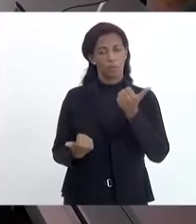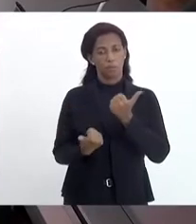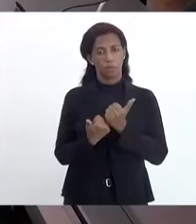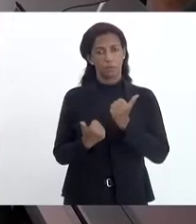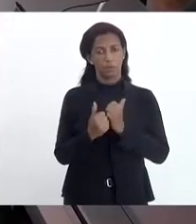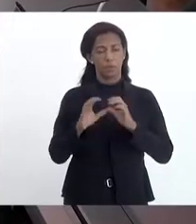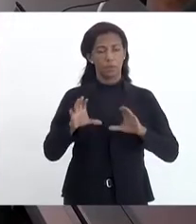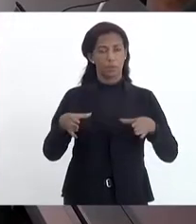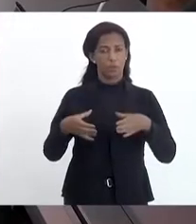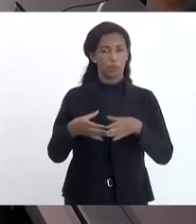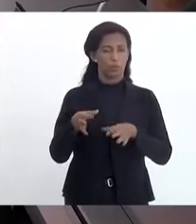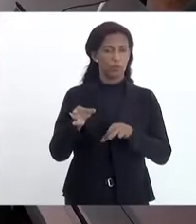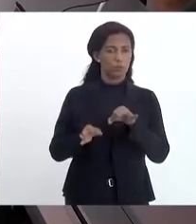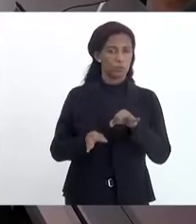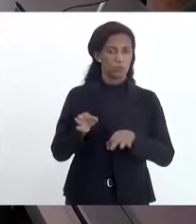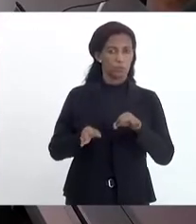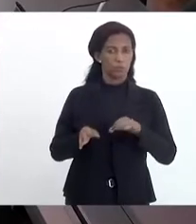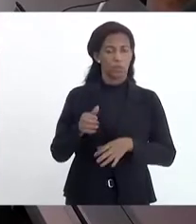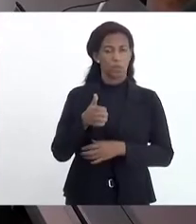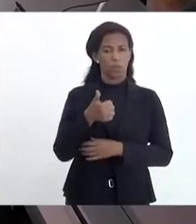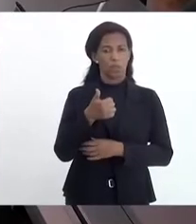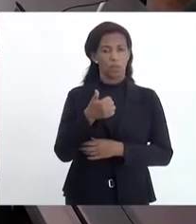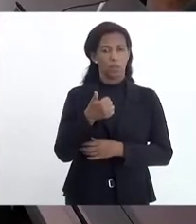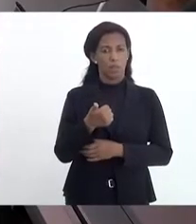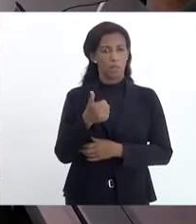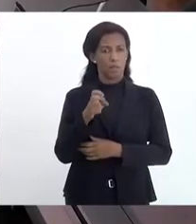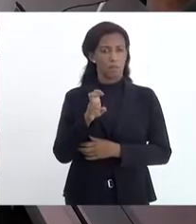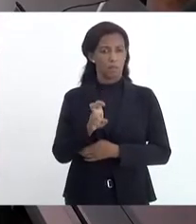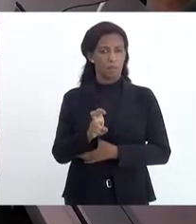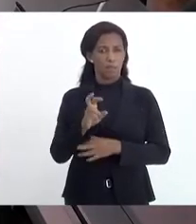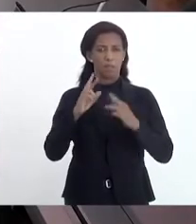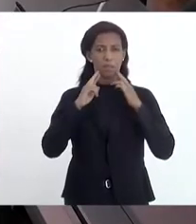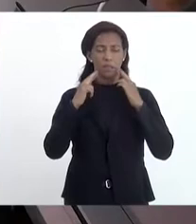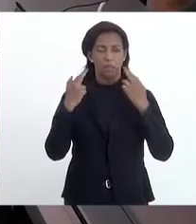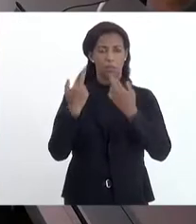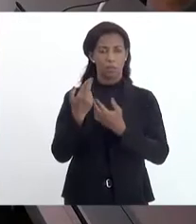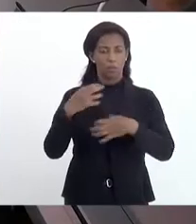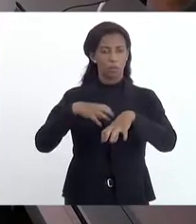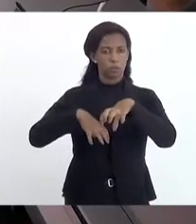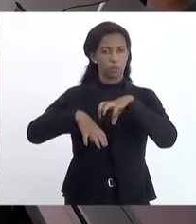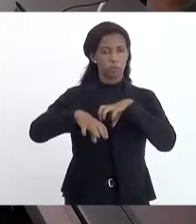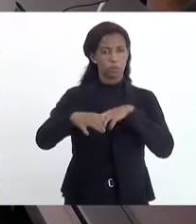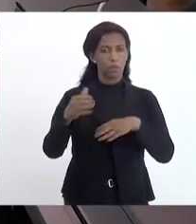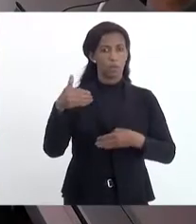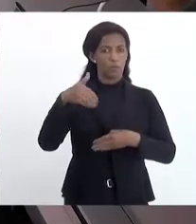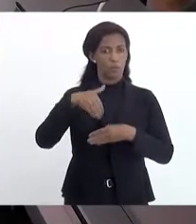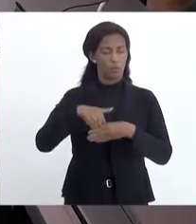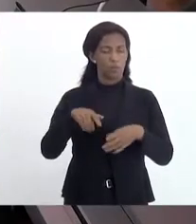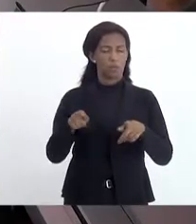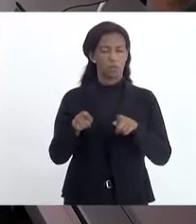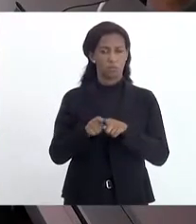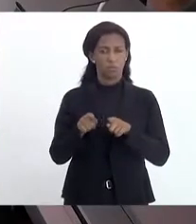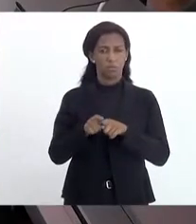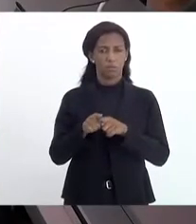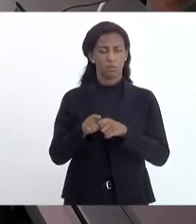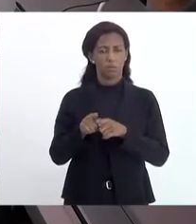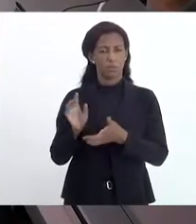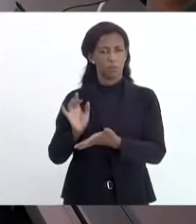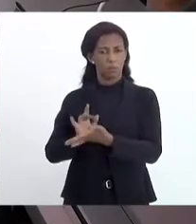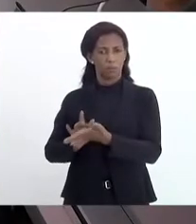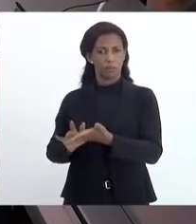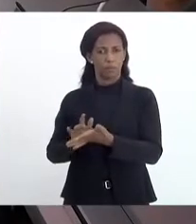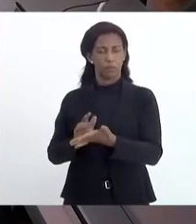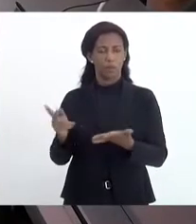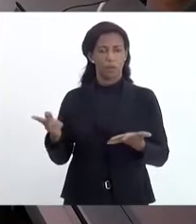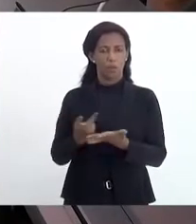Constituição e Justiça para a 15ª reunião extraordinária semipresencial, votação presencial e eletrônica, a ser realizado dia